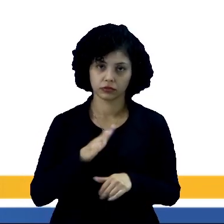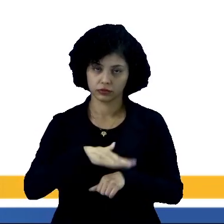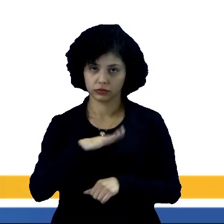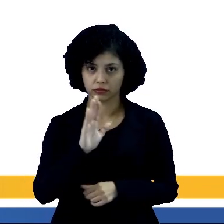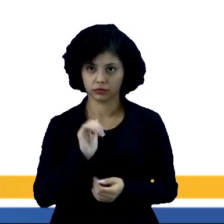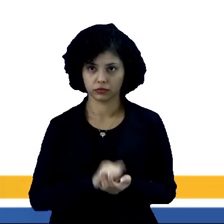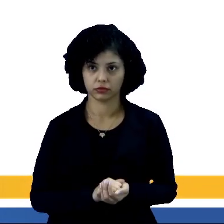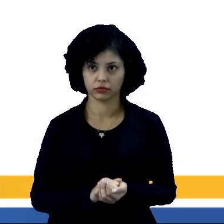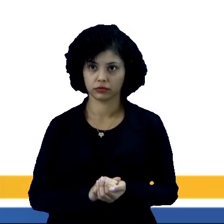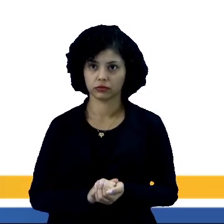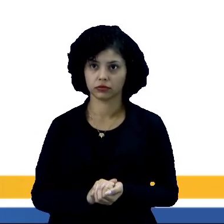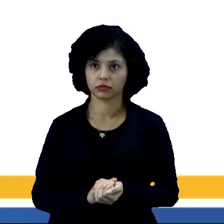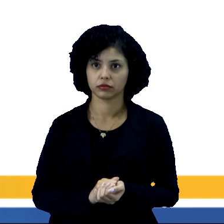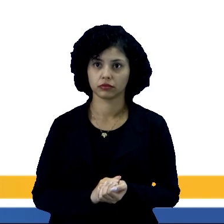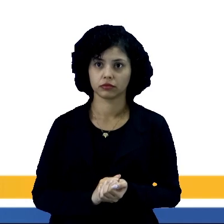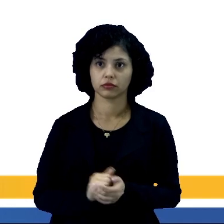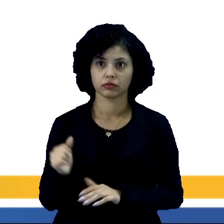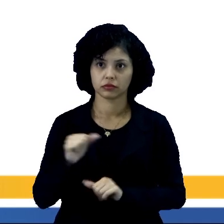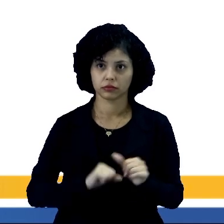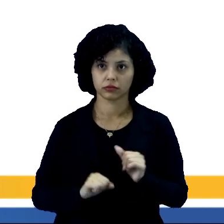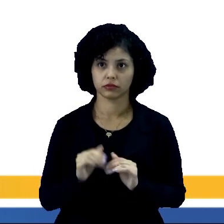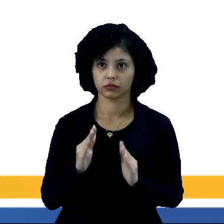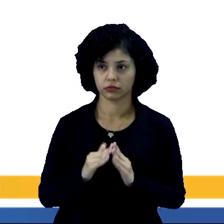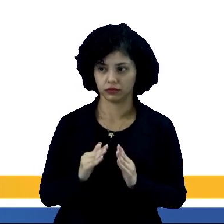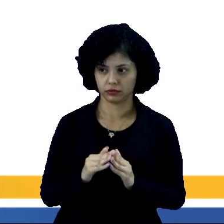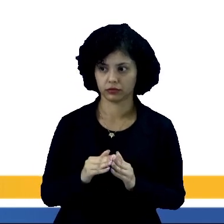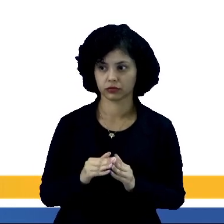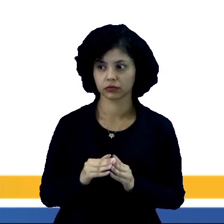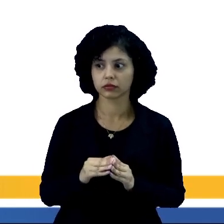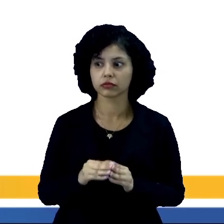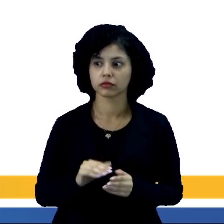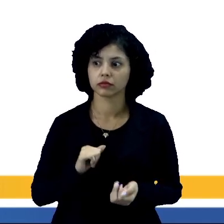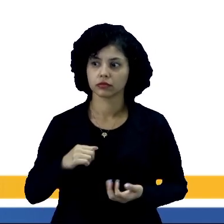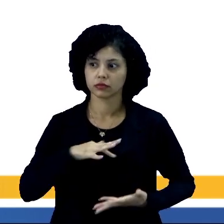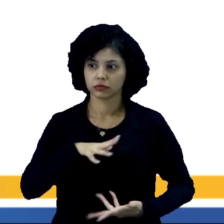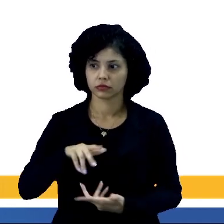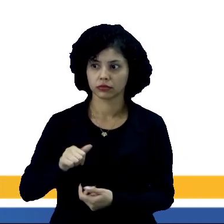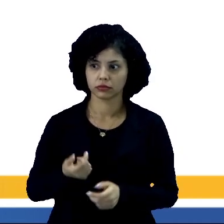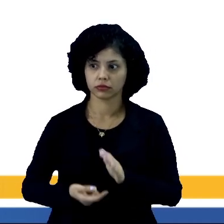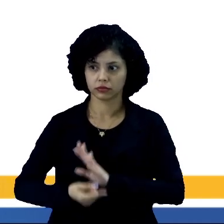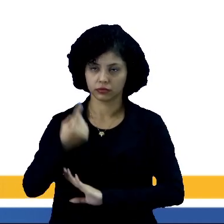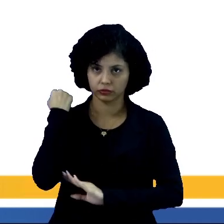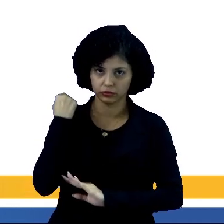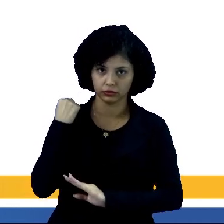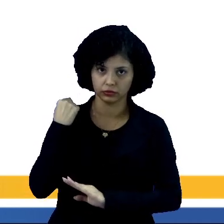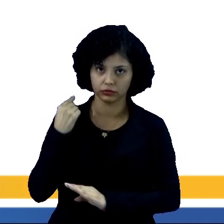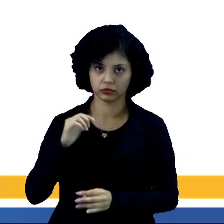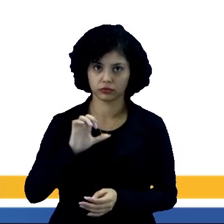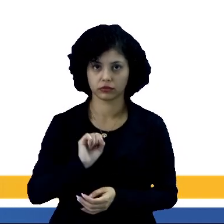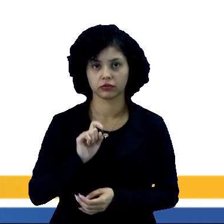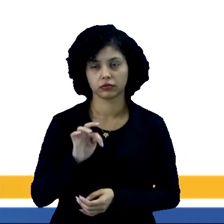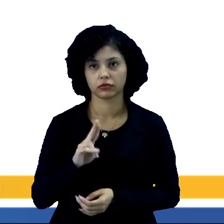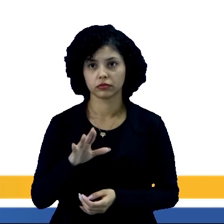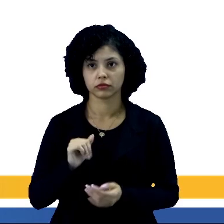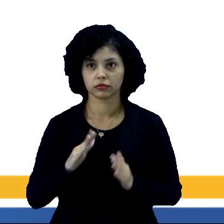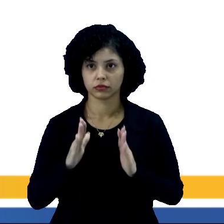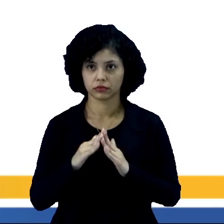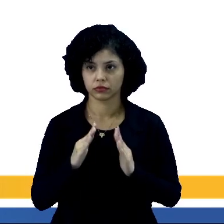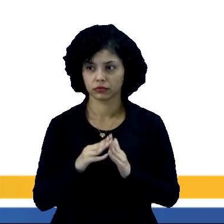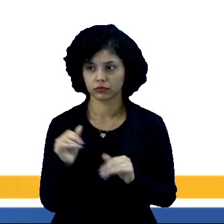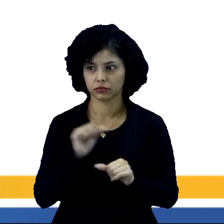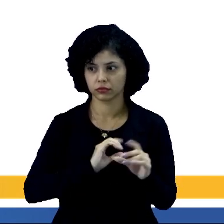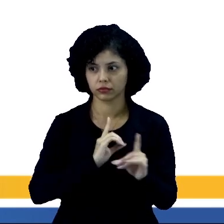mais alguns bilhões de anos. Mudar de endereço seria empurrar a Terra para depois de Saturno. E mudar de